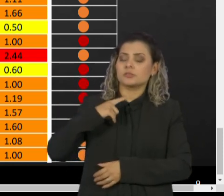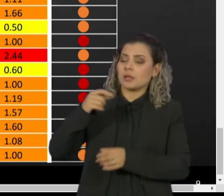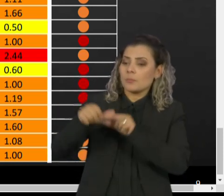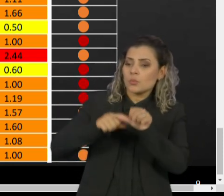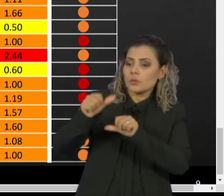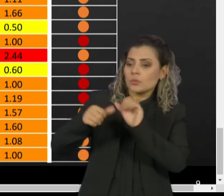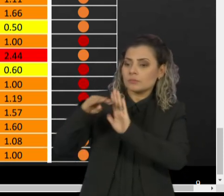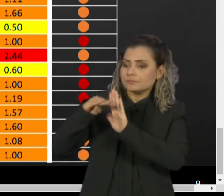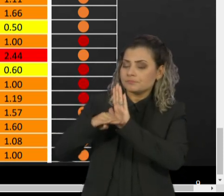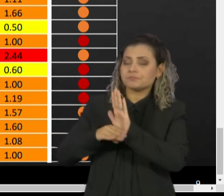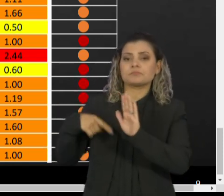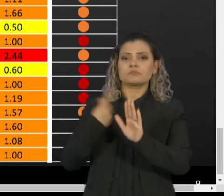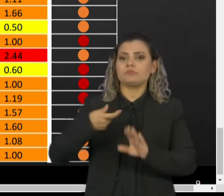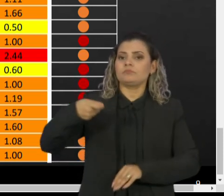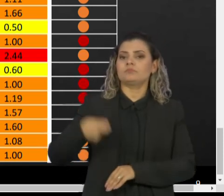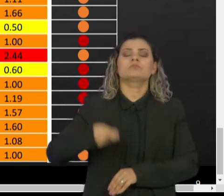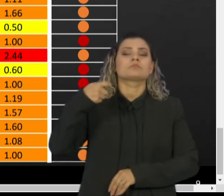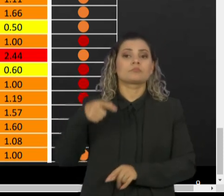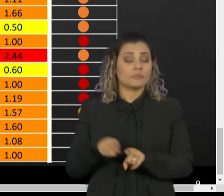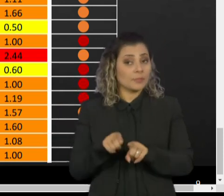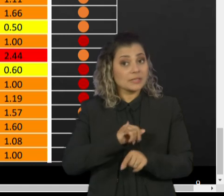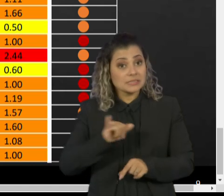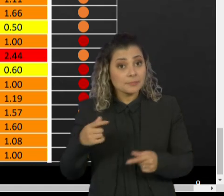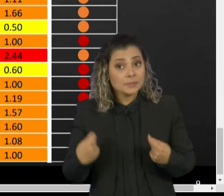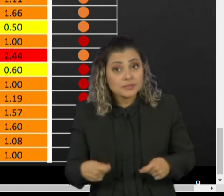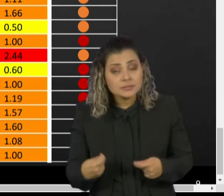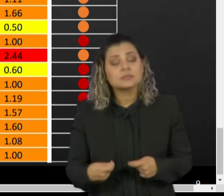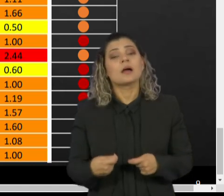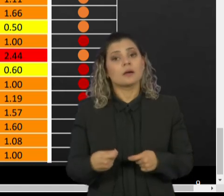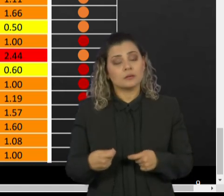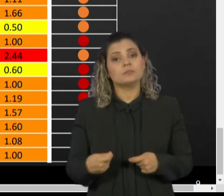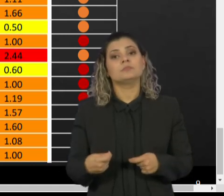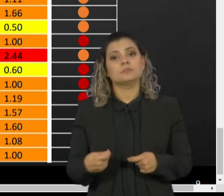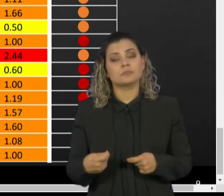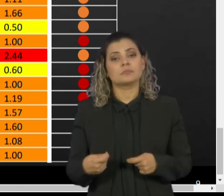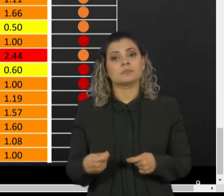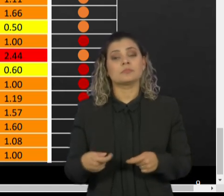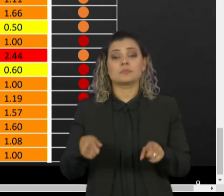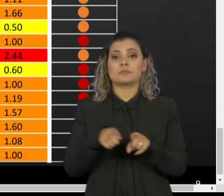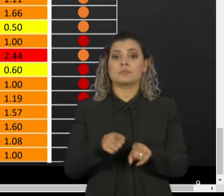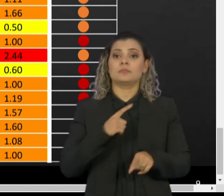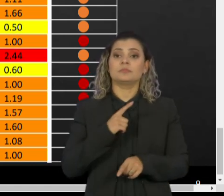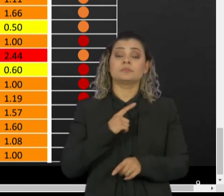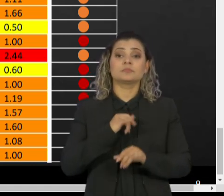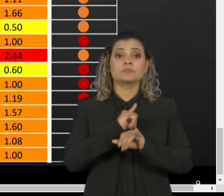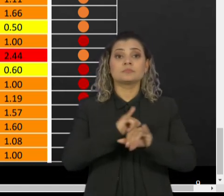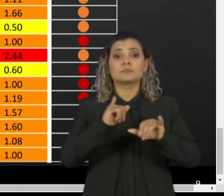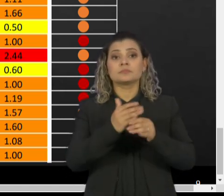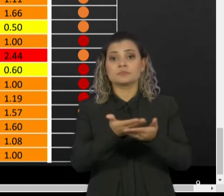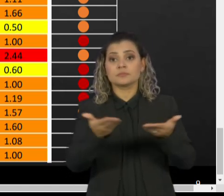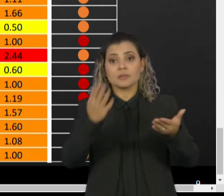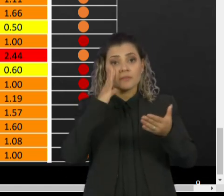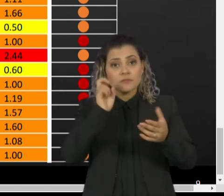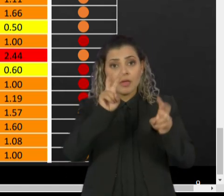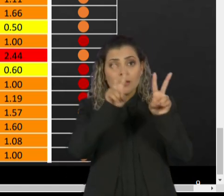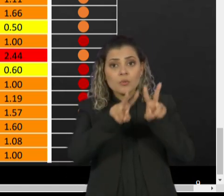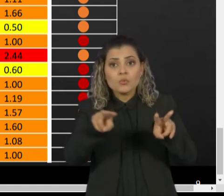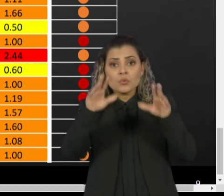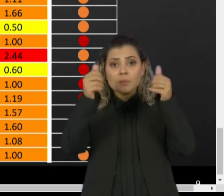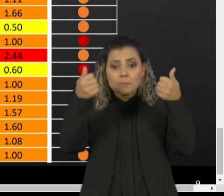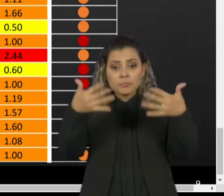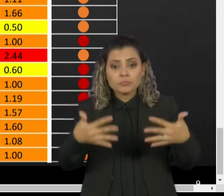mas nós temos endurecimentos quando se julgar necessário. Agora temos uma notícia a olhar o todo, tivemos